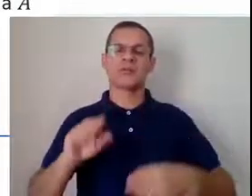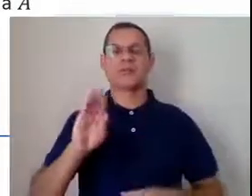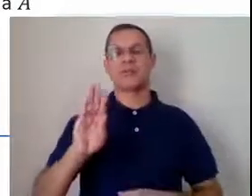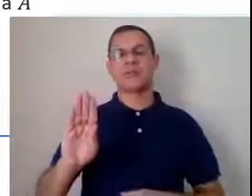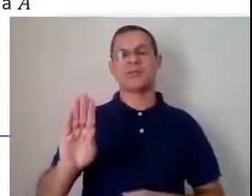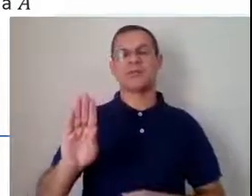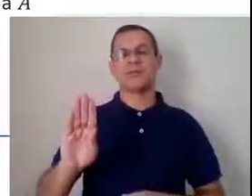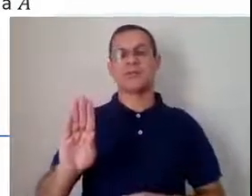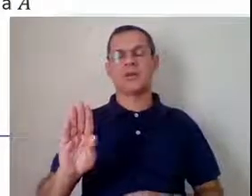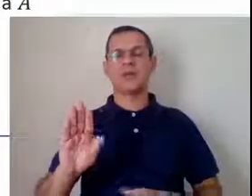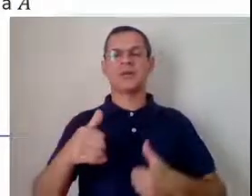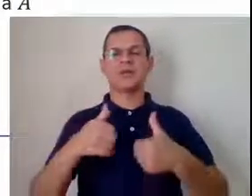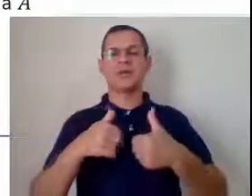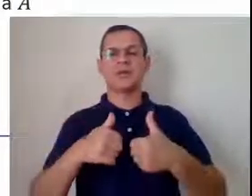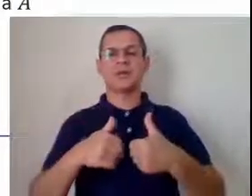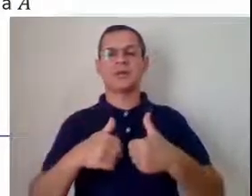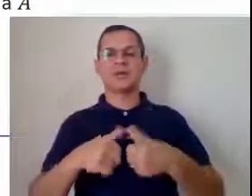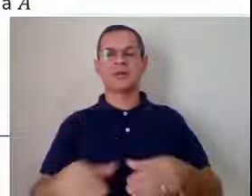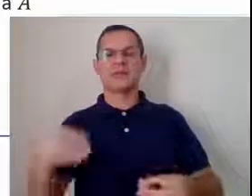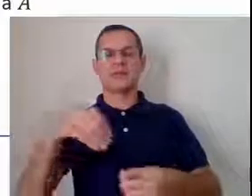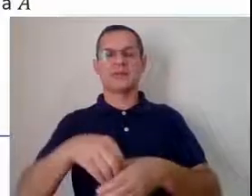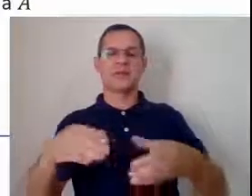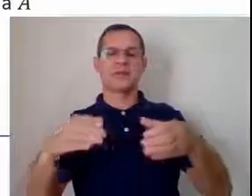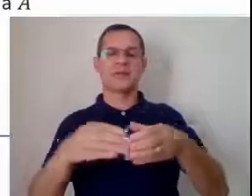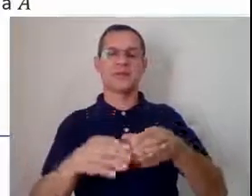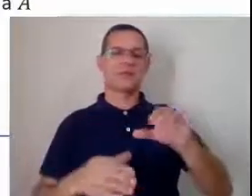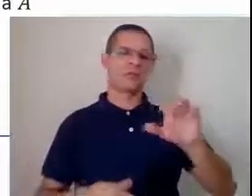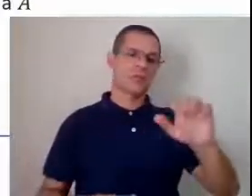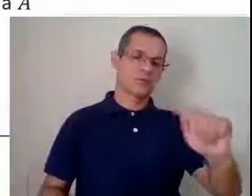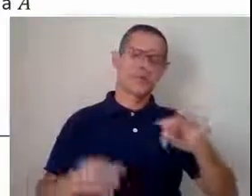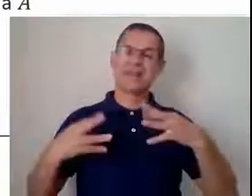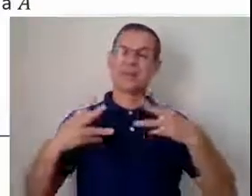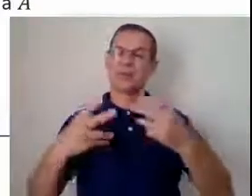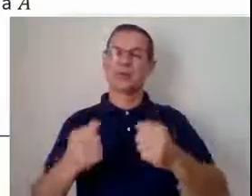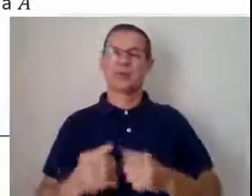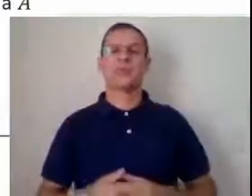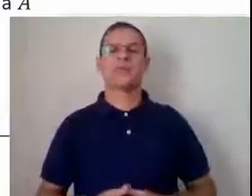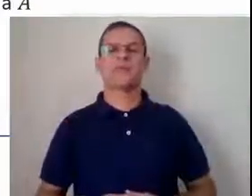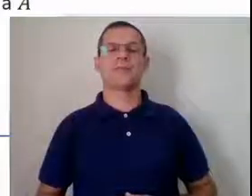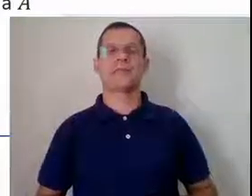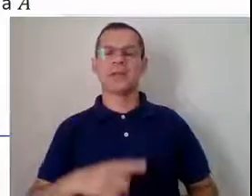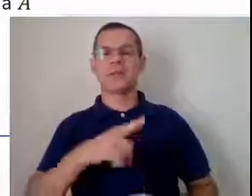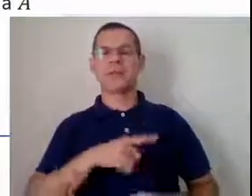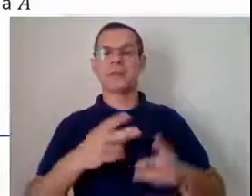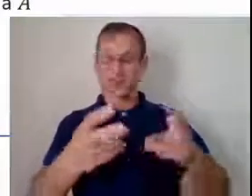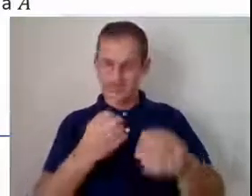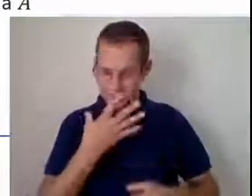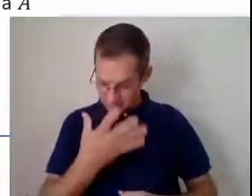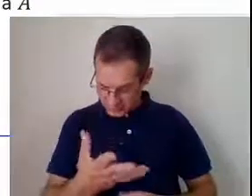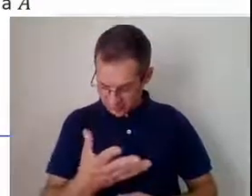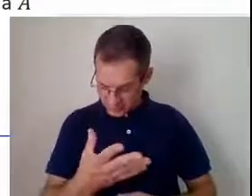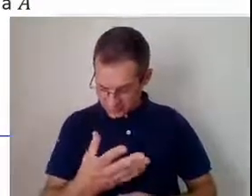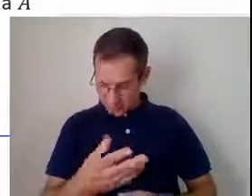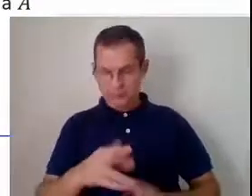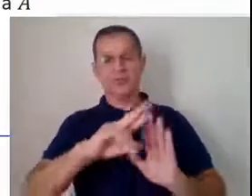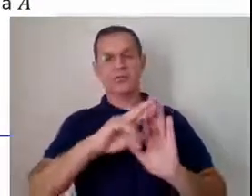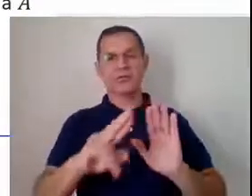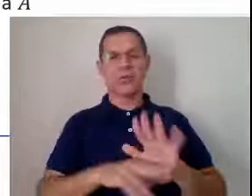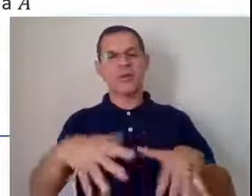B pertence ao conjunto A. Então, todo. Tem que prestar muita atenção, que são as